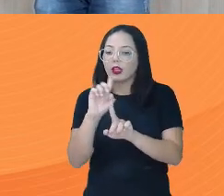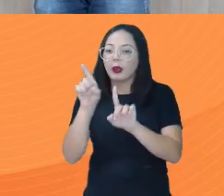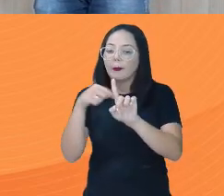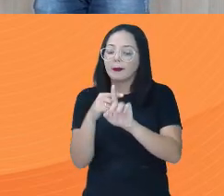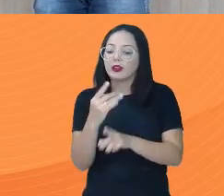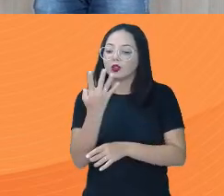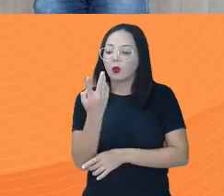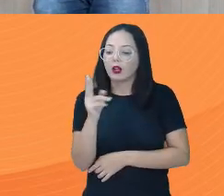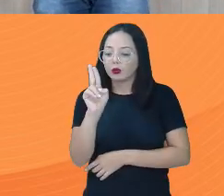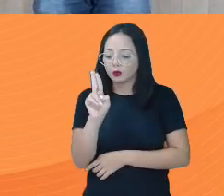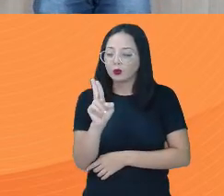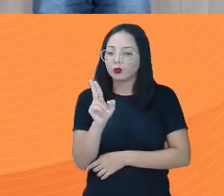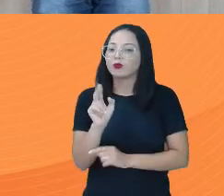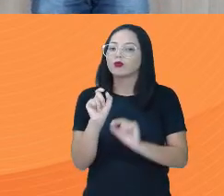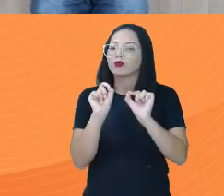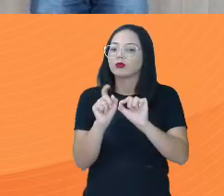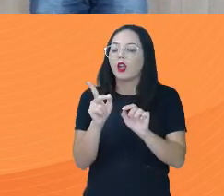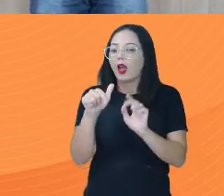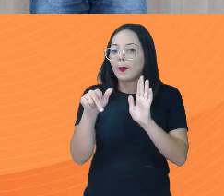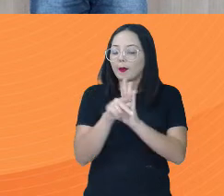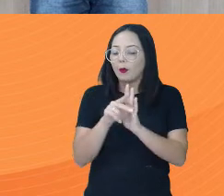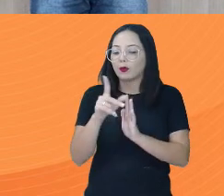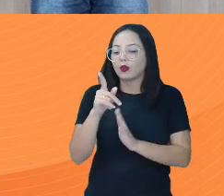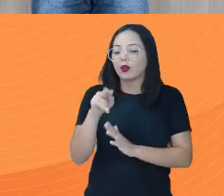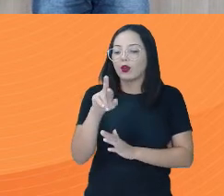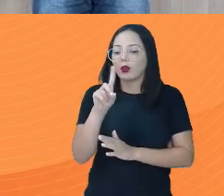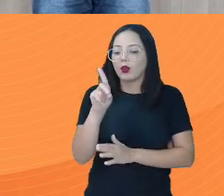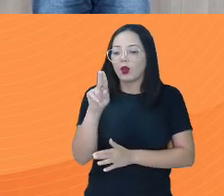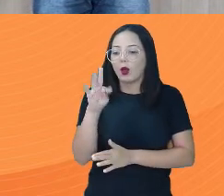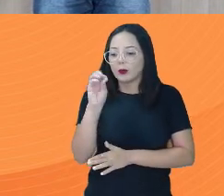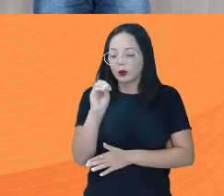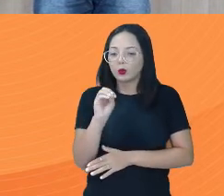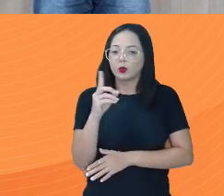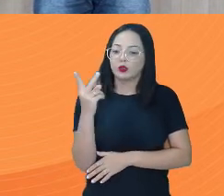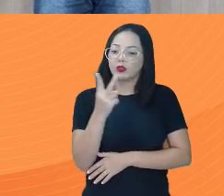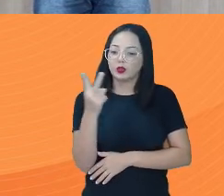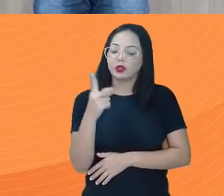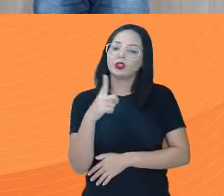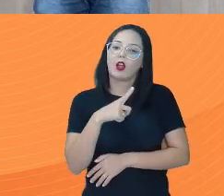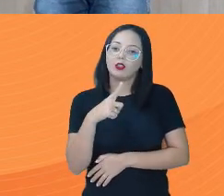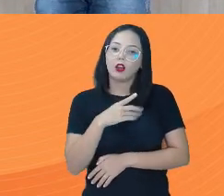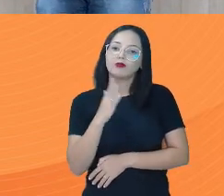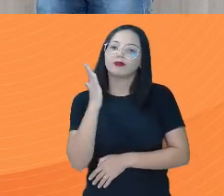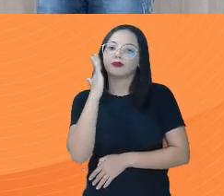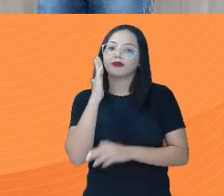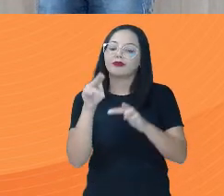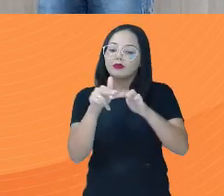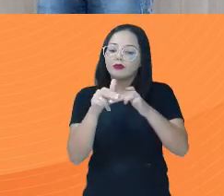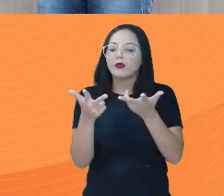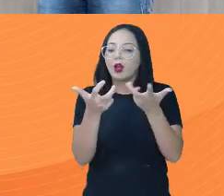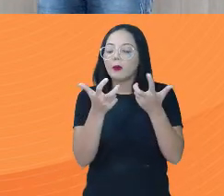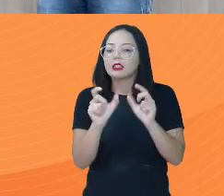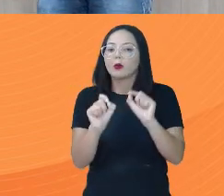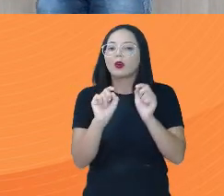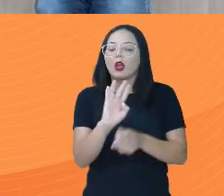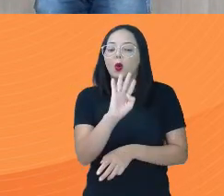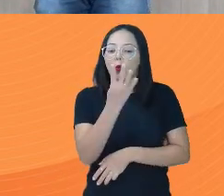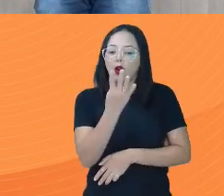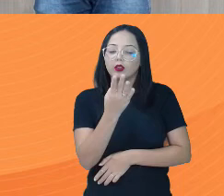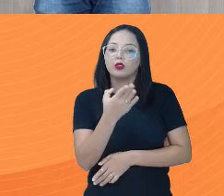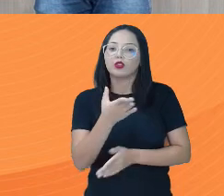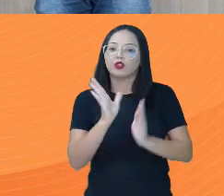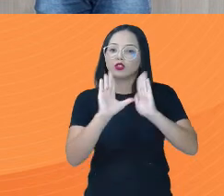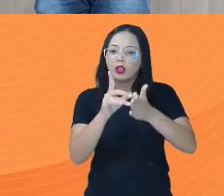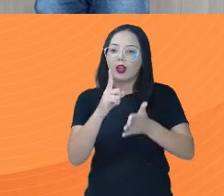o 4U na forma de um produto entre dois fatores, certo? Então, observa aqui, ó, o 4, a gente tem